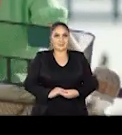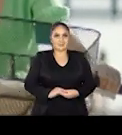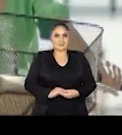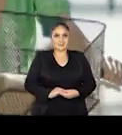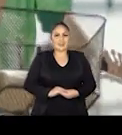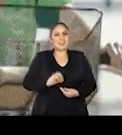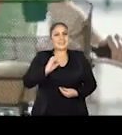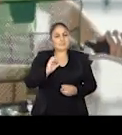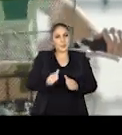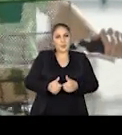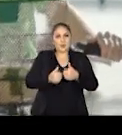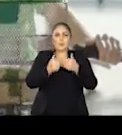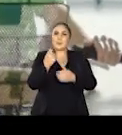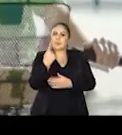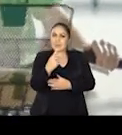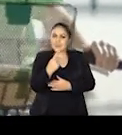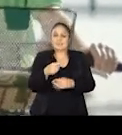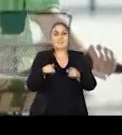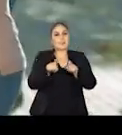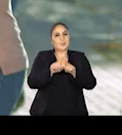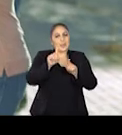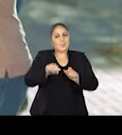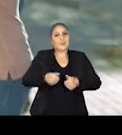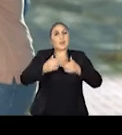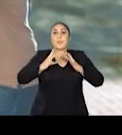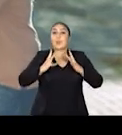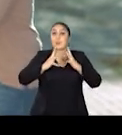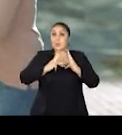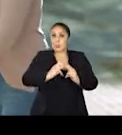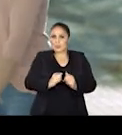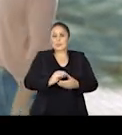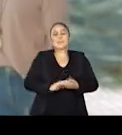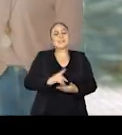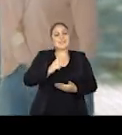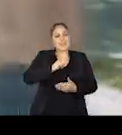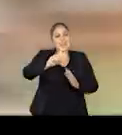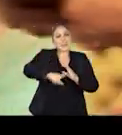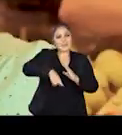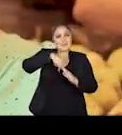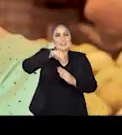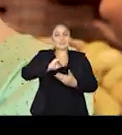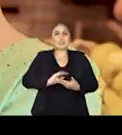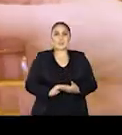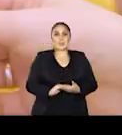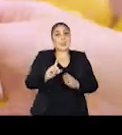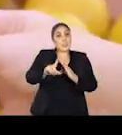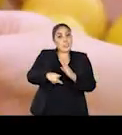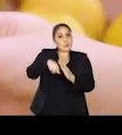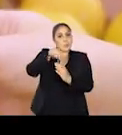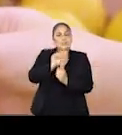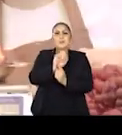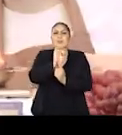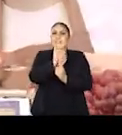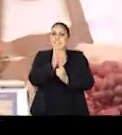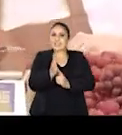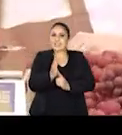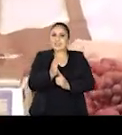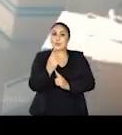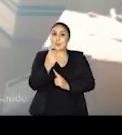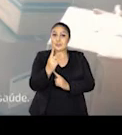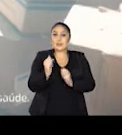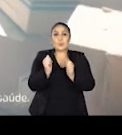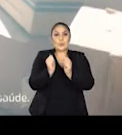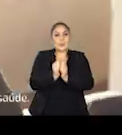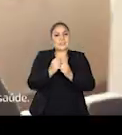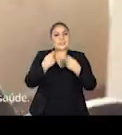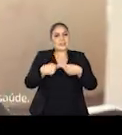e se o melhor para você também for melhor para todos existe alternativa escolhendo Sicredi você